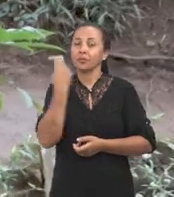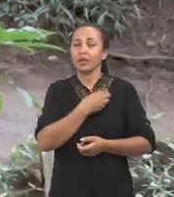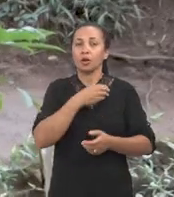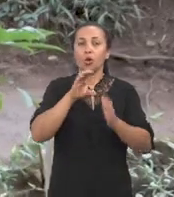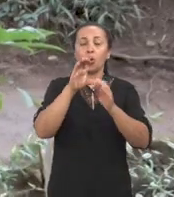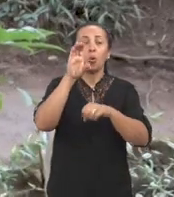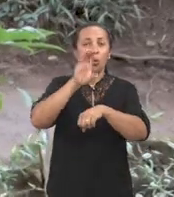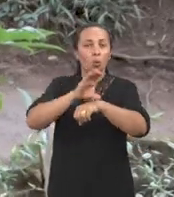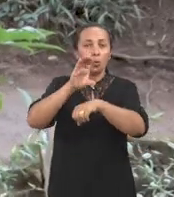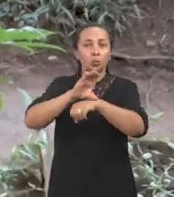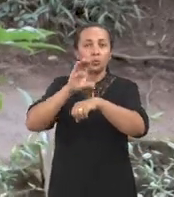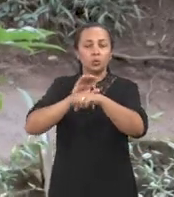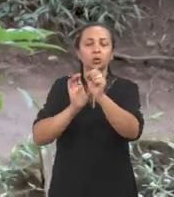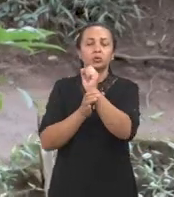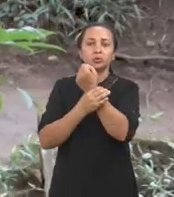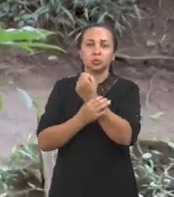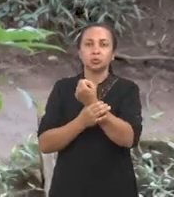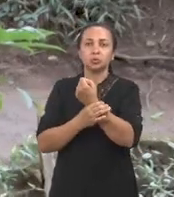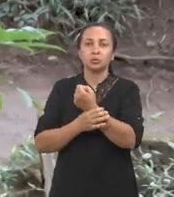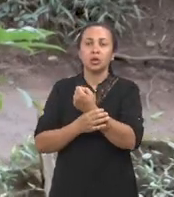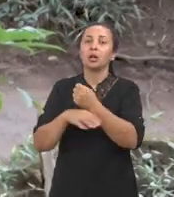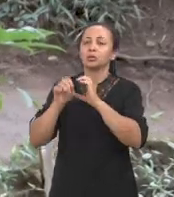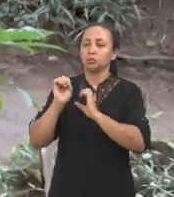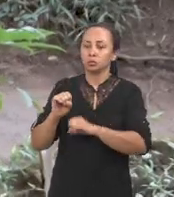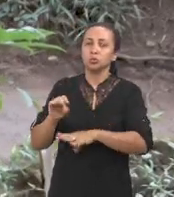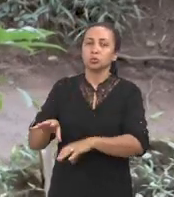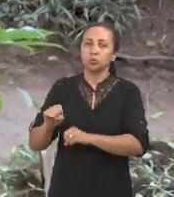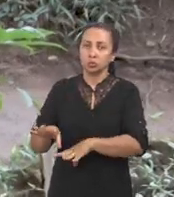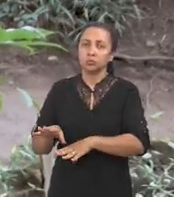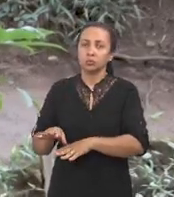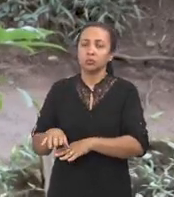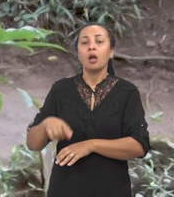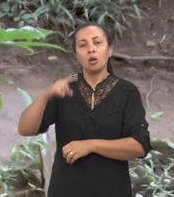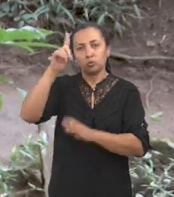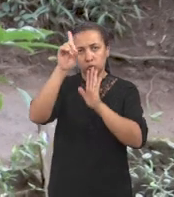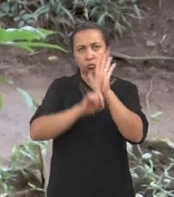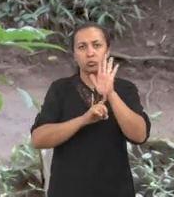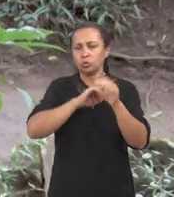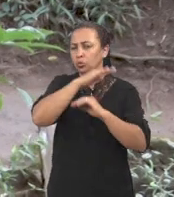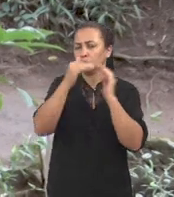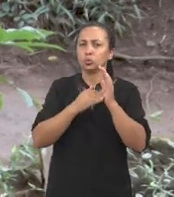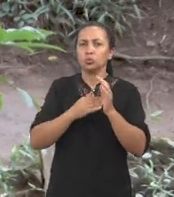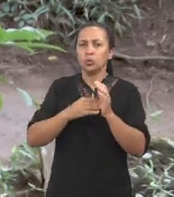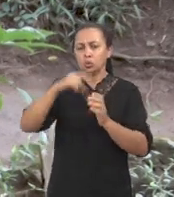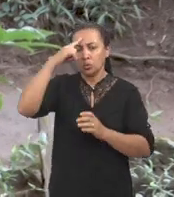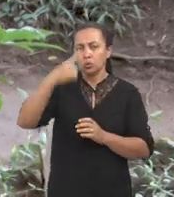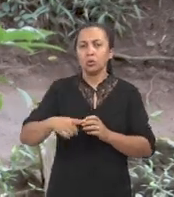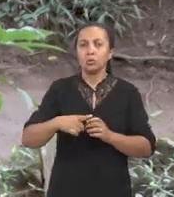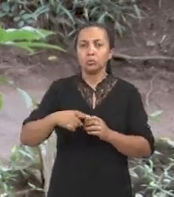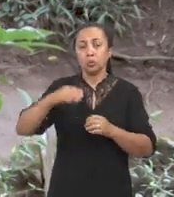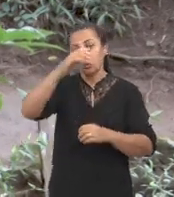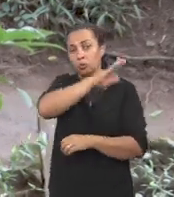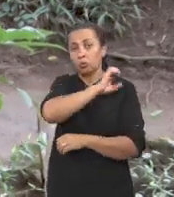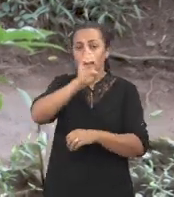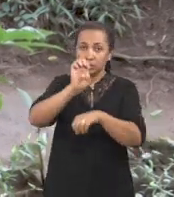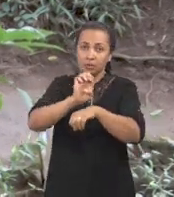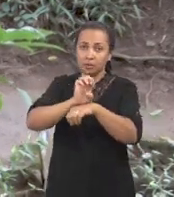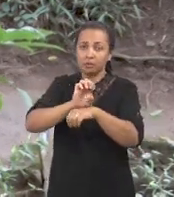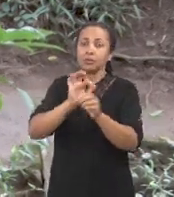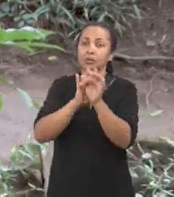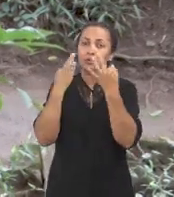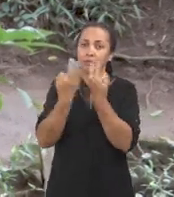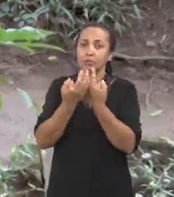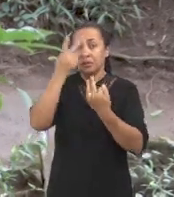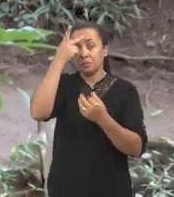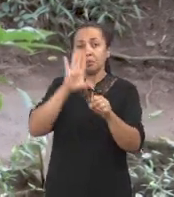e a nossa Constituição assegura que a educação é um direito de todos e dever do Estado e da família mas para